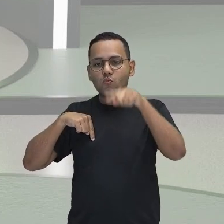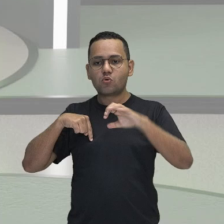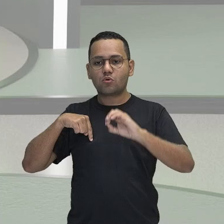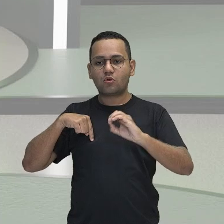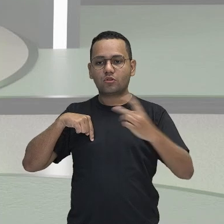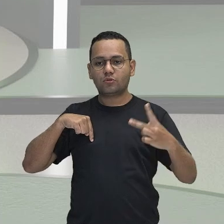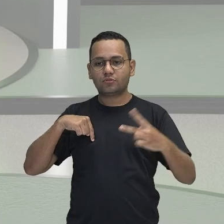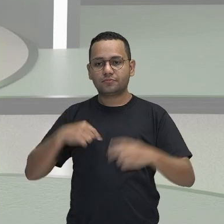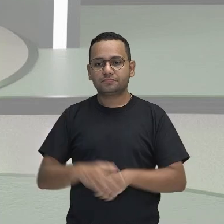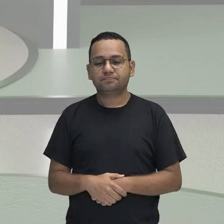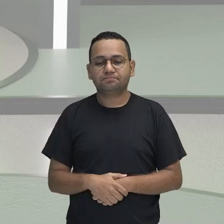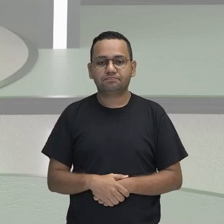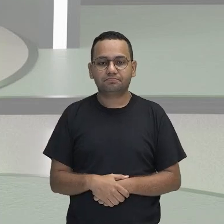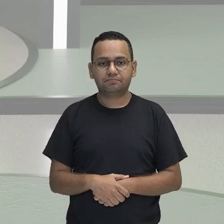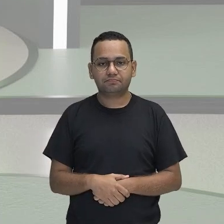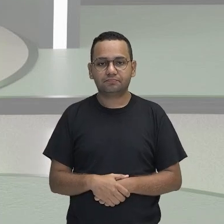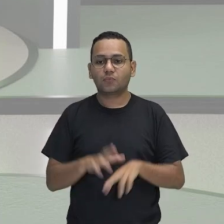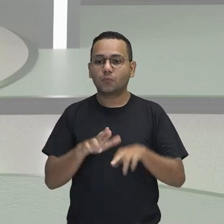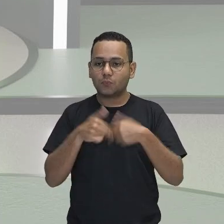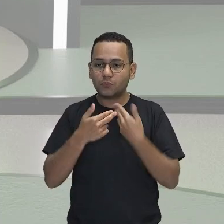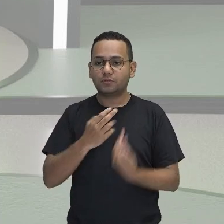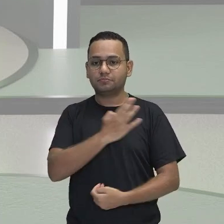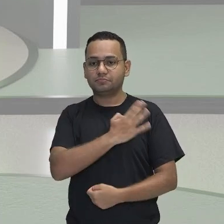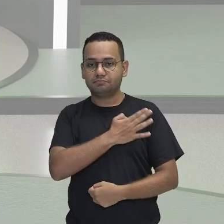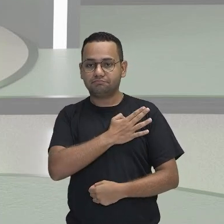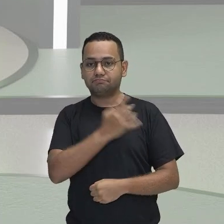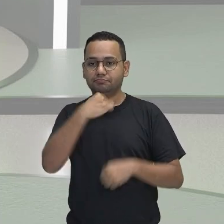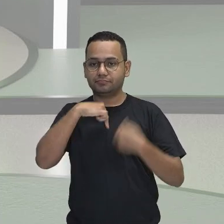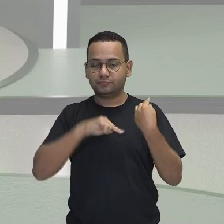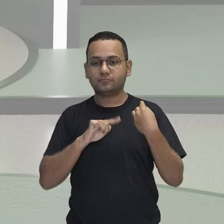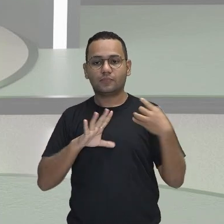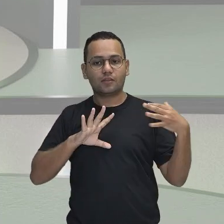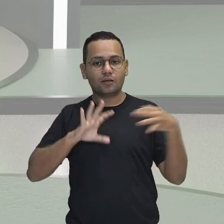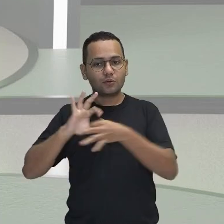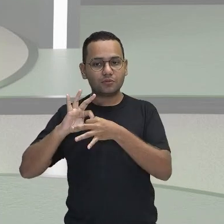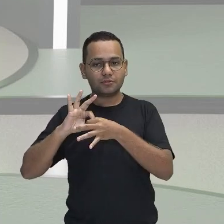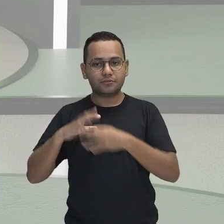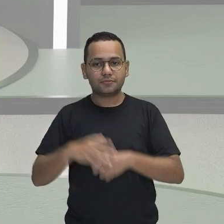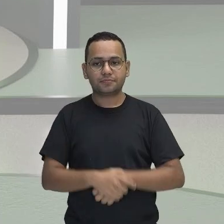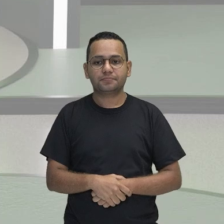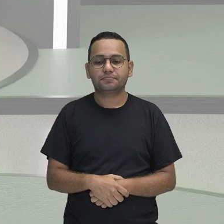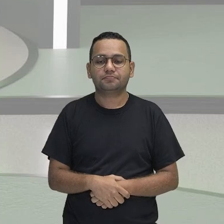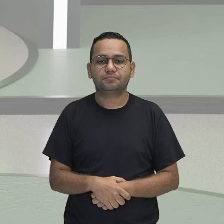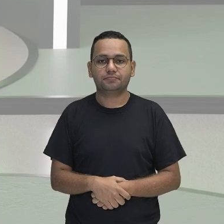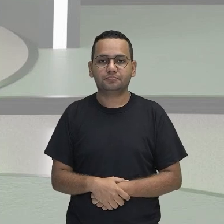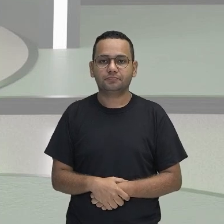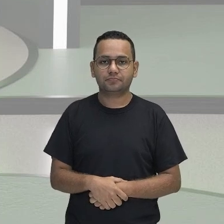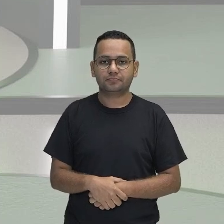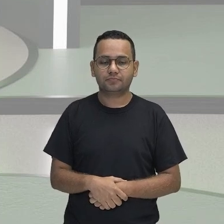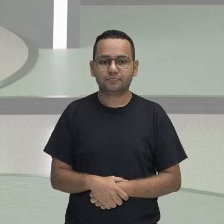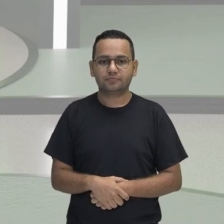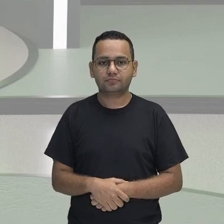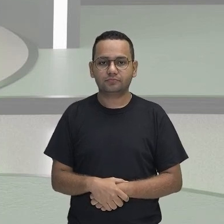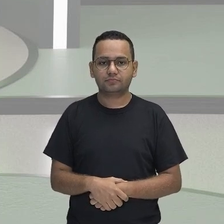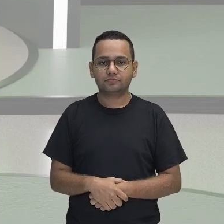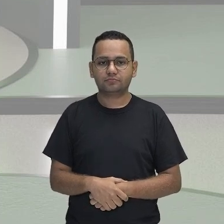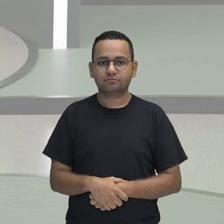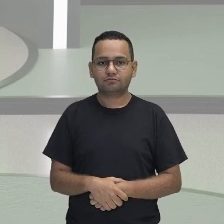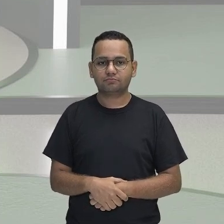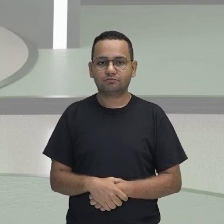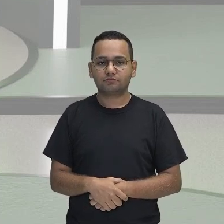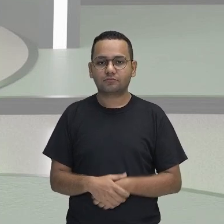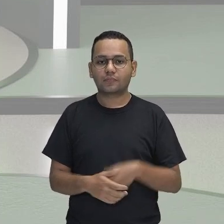o sistema cardiovascular faz a integração também desses sistemas. O sistema cardiovascular